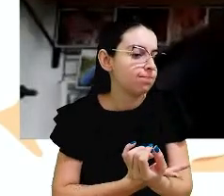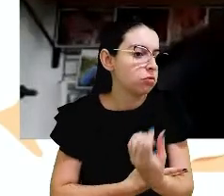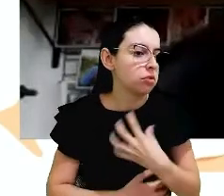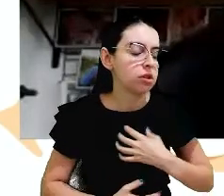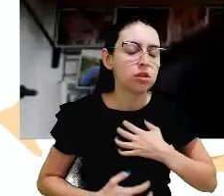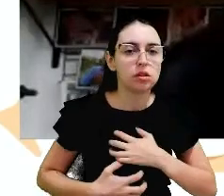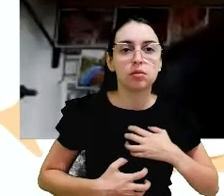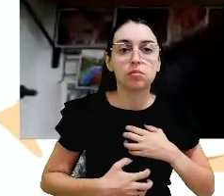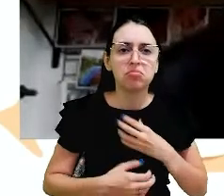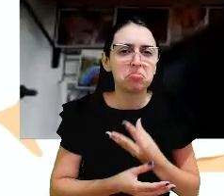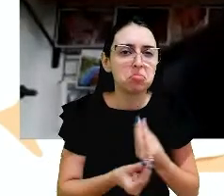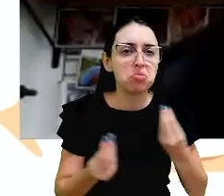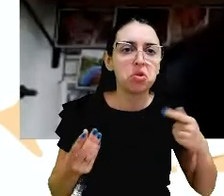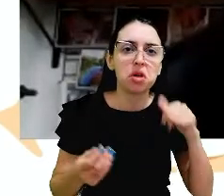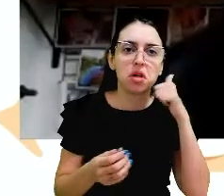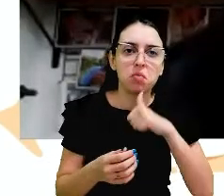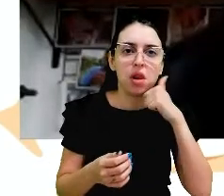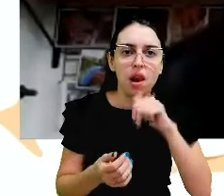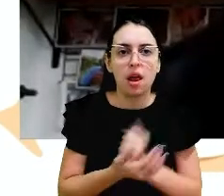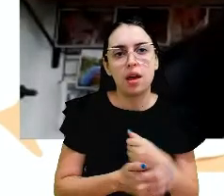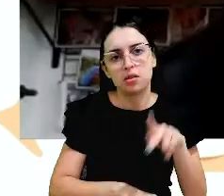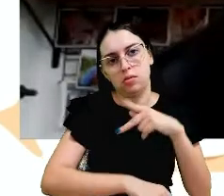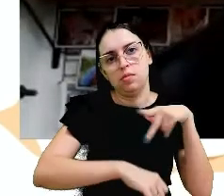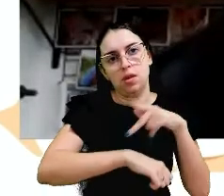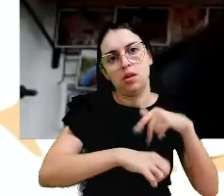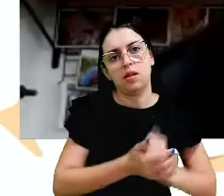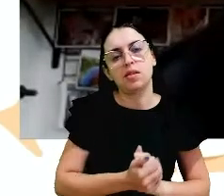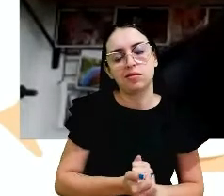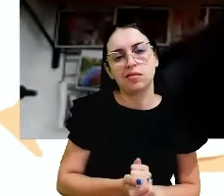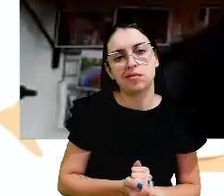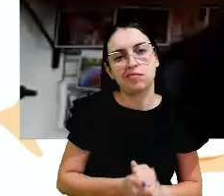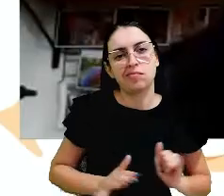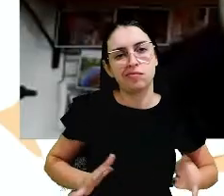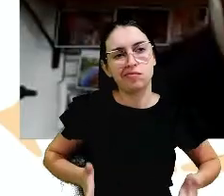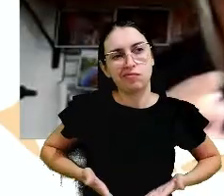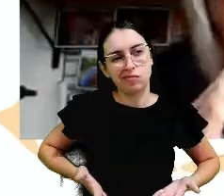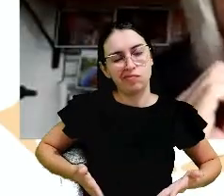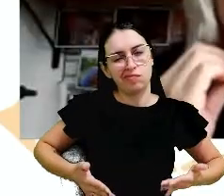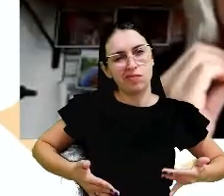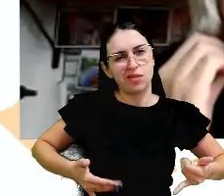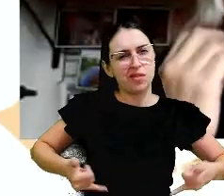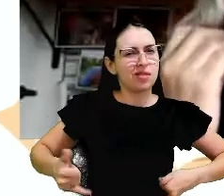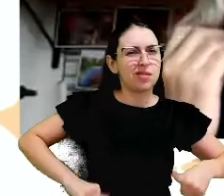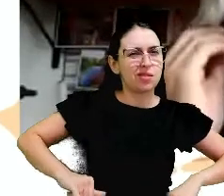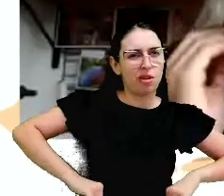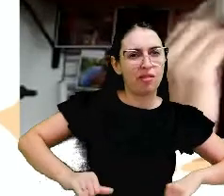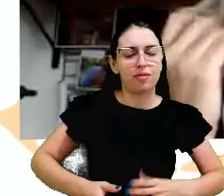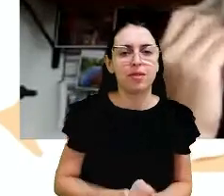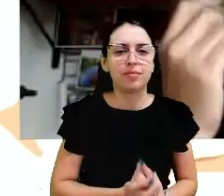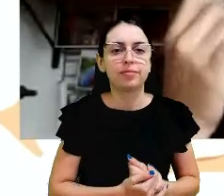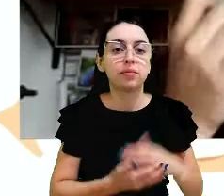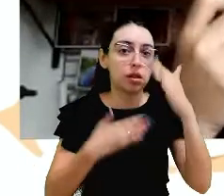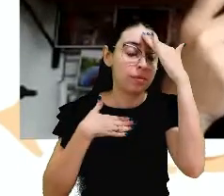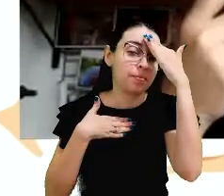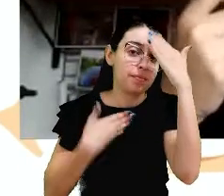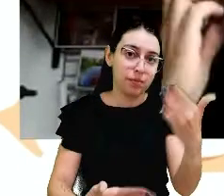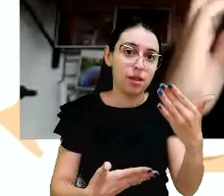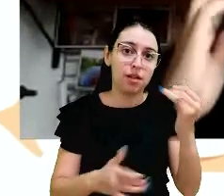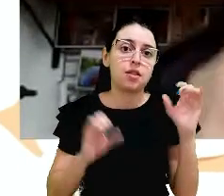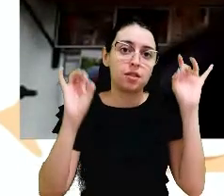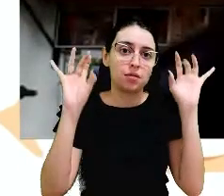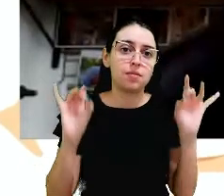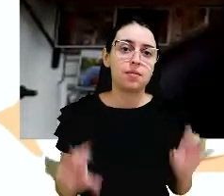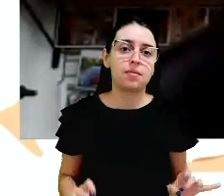da situação de muitas mulheres no nosso país. Eu queria inicialmente agradecer, um especial agradecimento